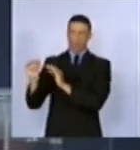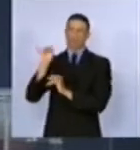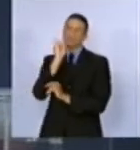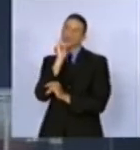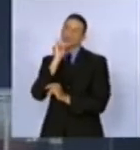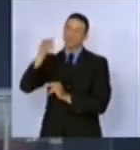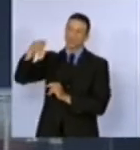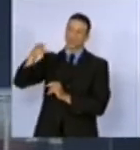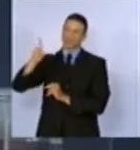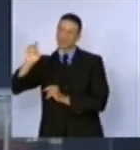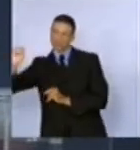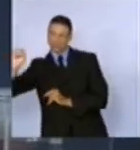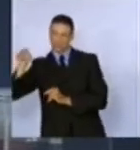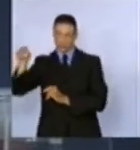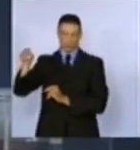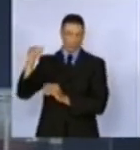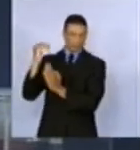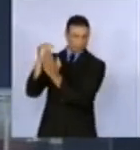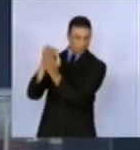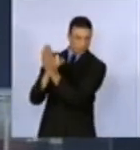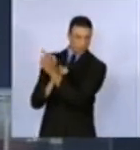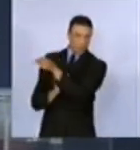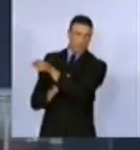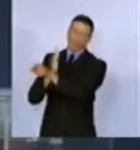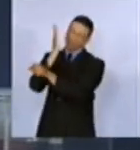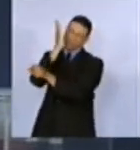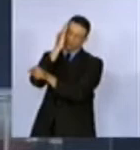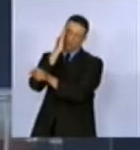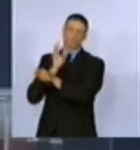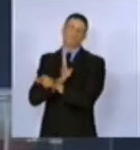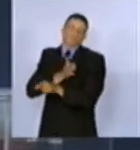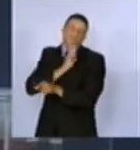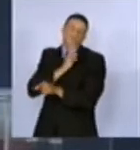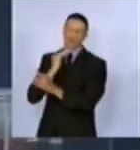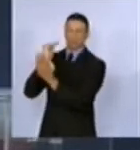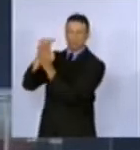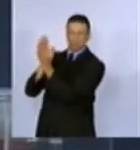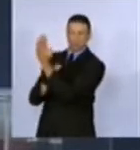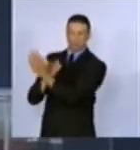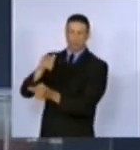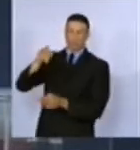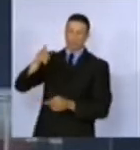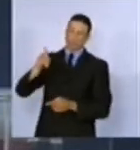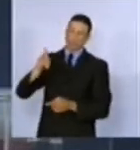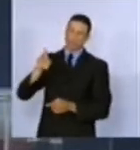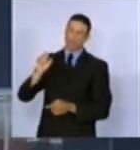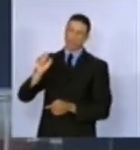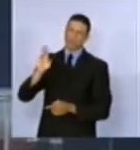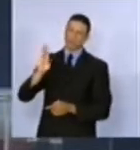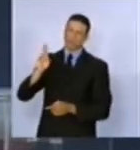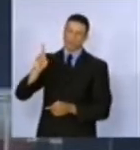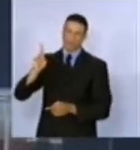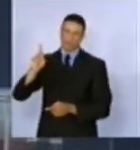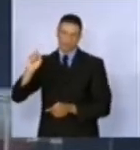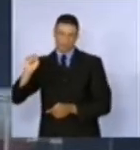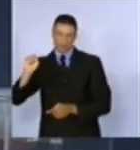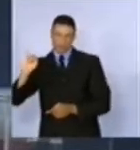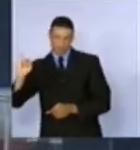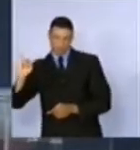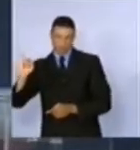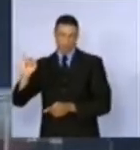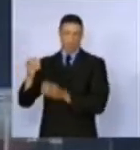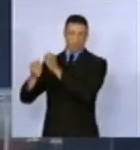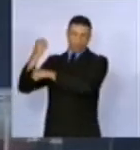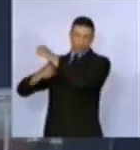BNDS que é uma linha conhecida de boa parte do setor que é o PS que foi introduzida no ano